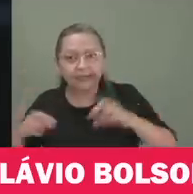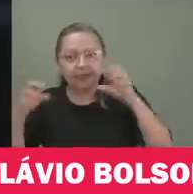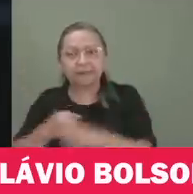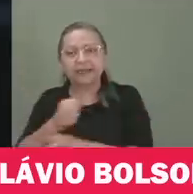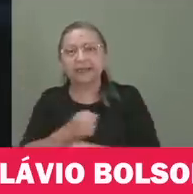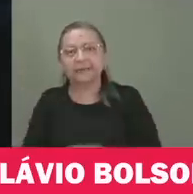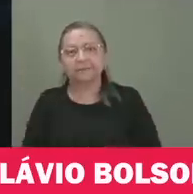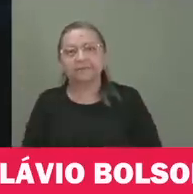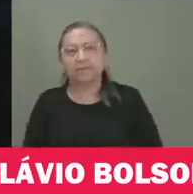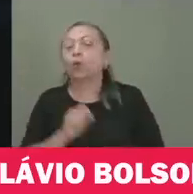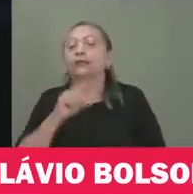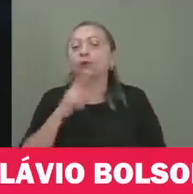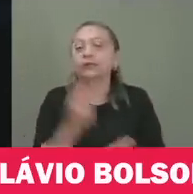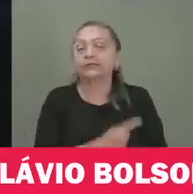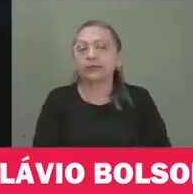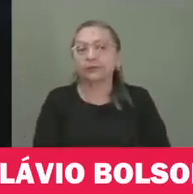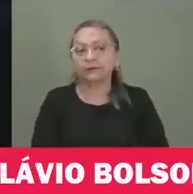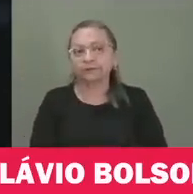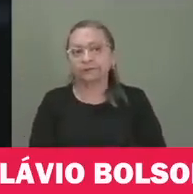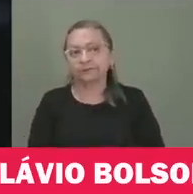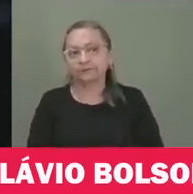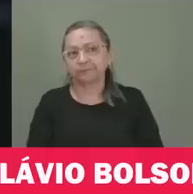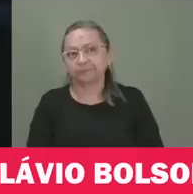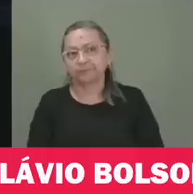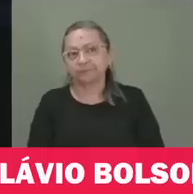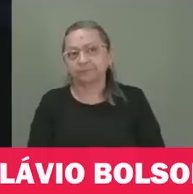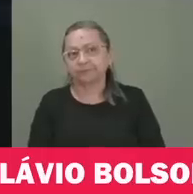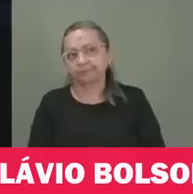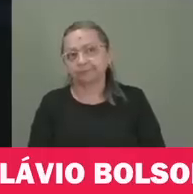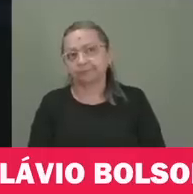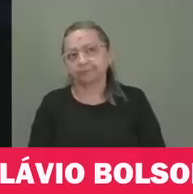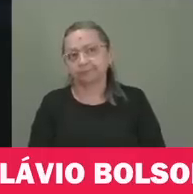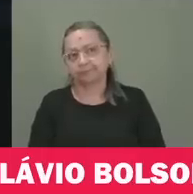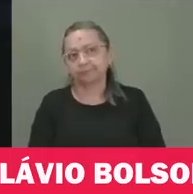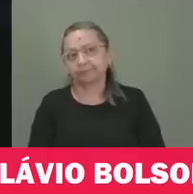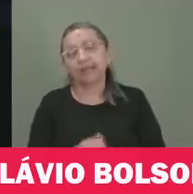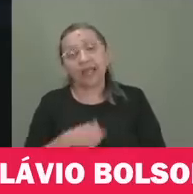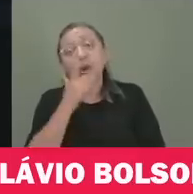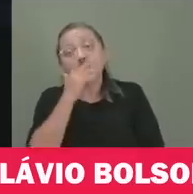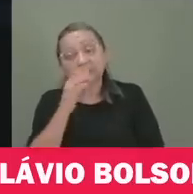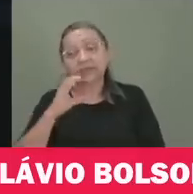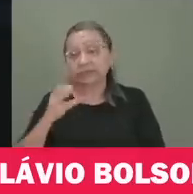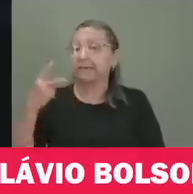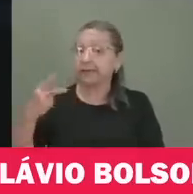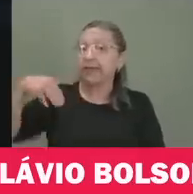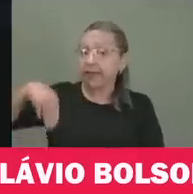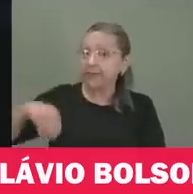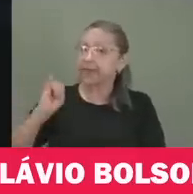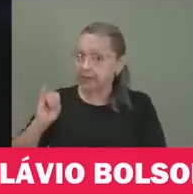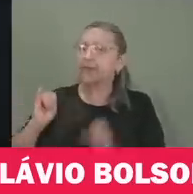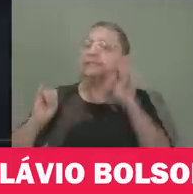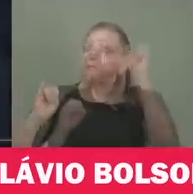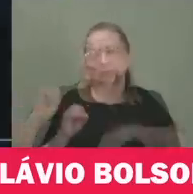atento do ministro da Justiça sobre o que está acontecendo ou não está acontecendo na investigação promovida pela Polícia Federal. Eu acho que a CPMI pode sim trazer isso à tona. Vamos